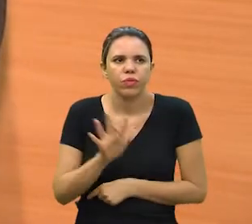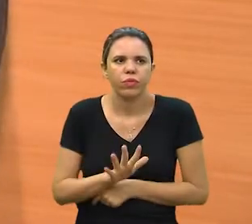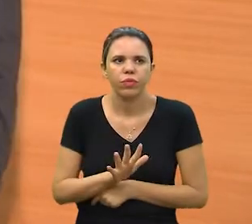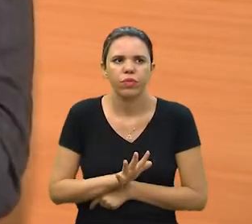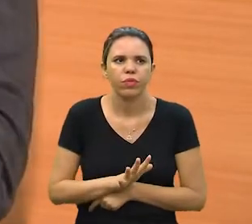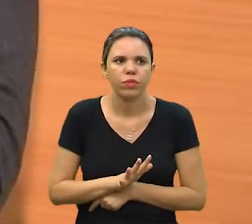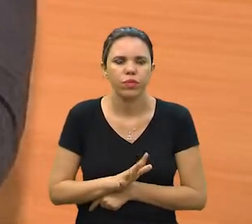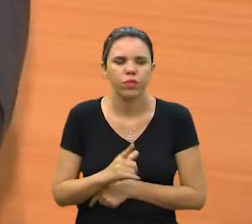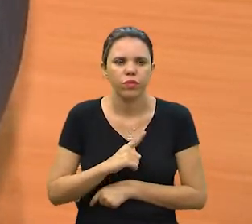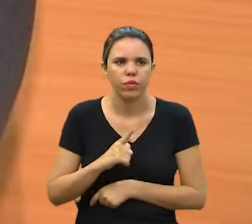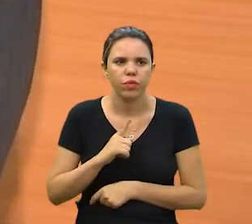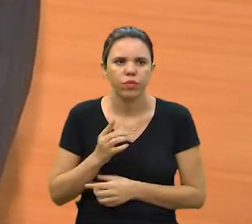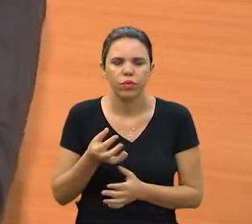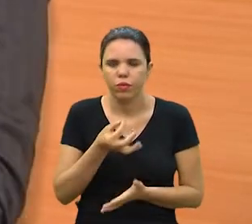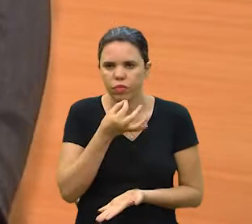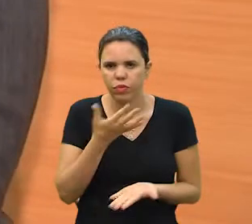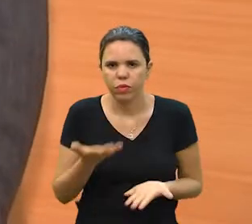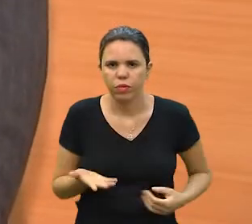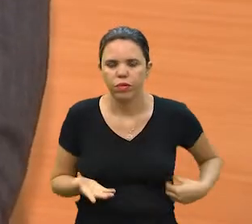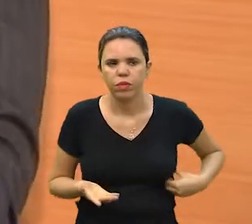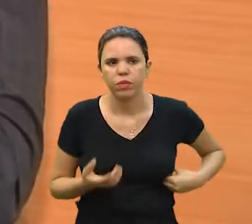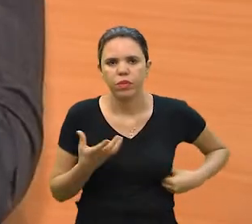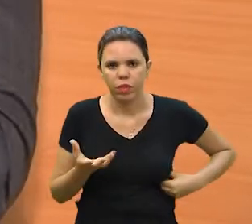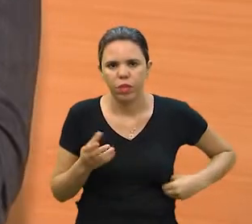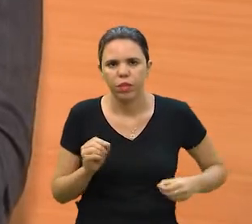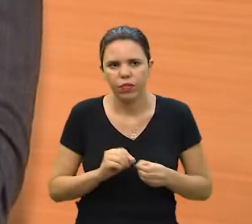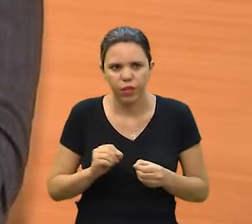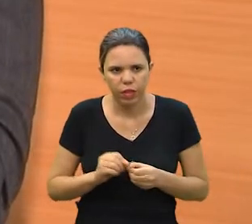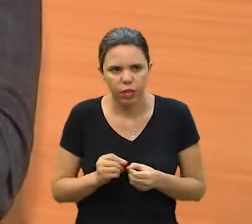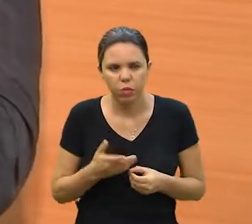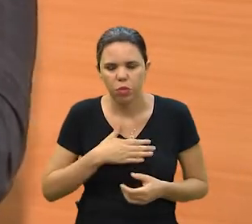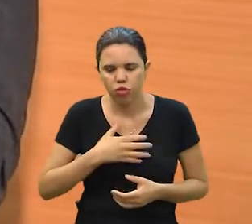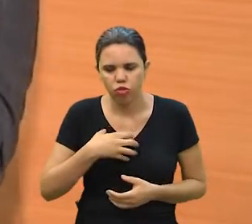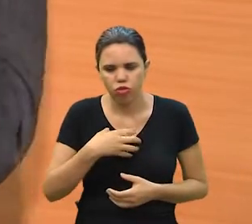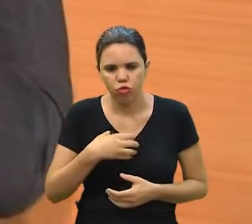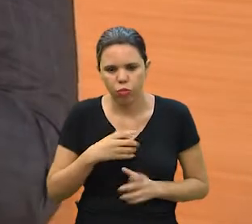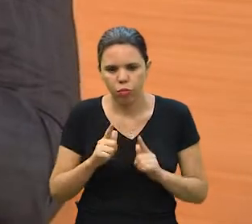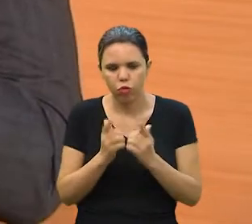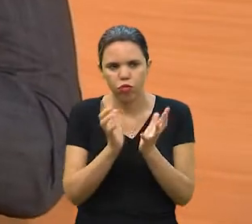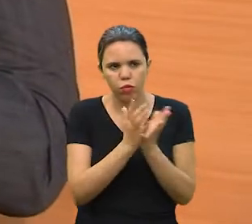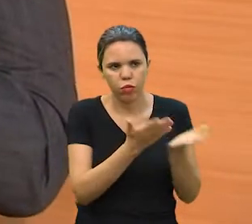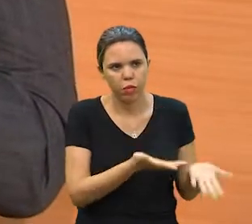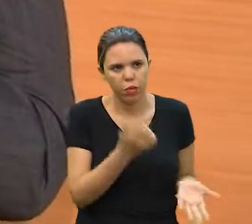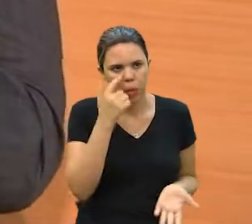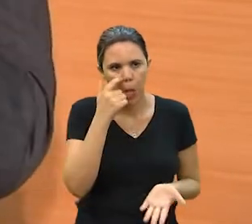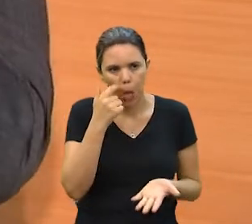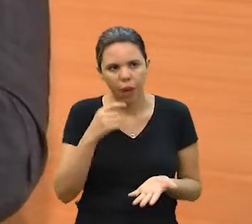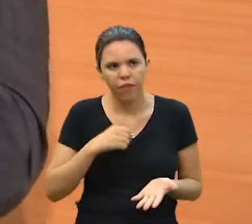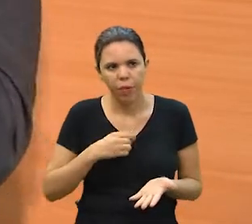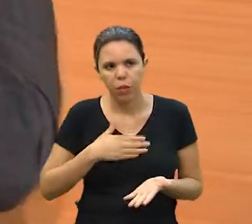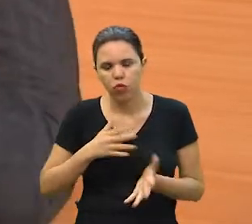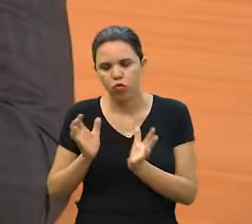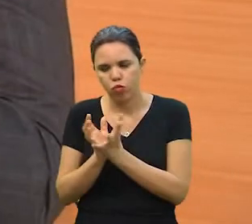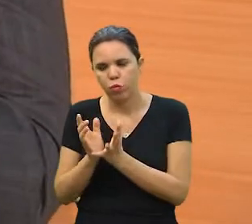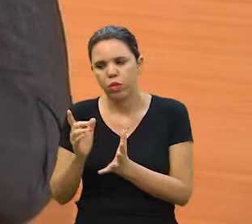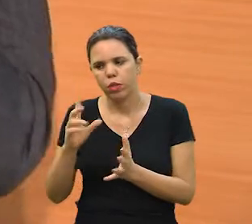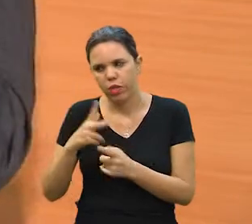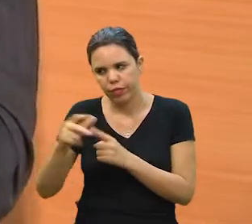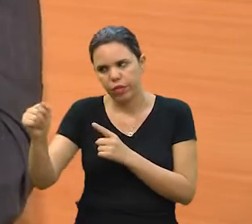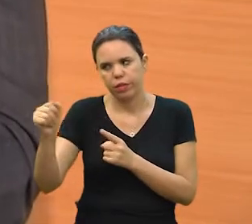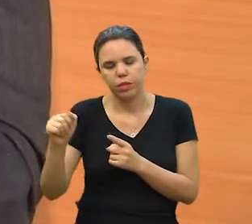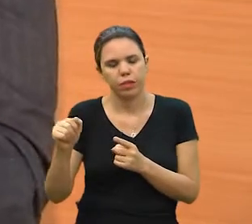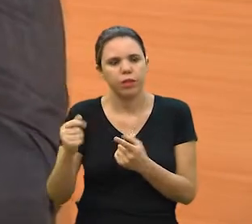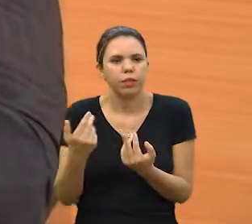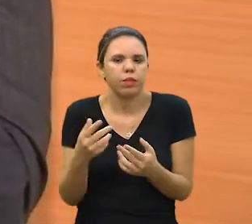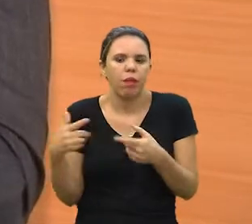ou federal, eles tiverem a visão de, não, eu quero fazer do meu jeito para o meu grupo. Eu quero fazer porque é o meu grupo que tem que